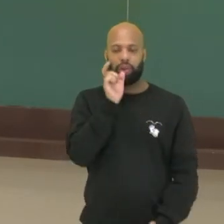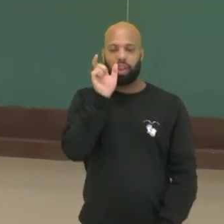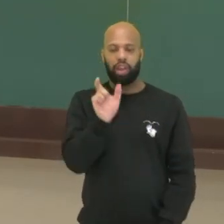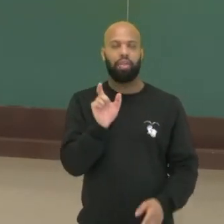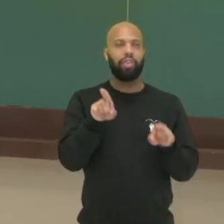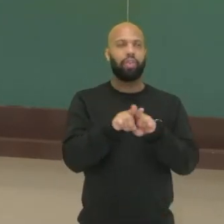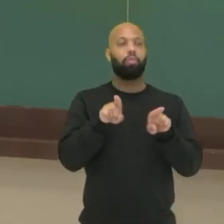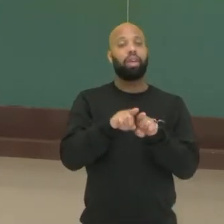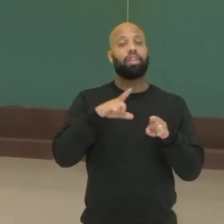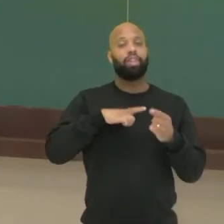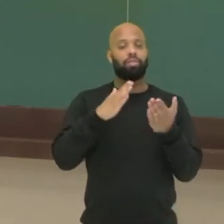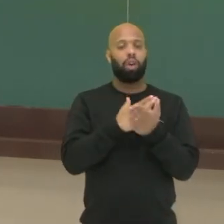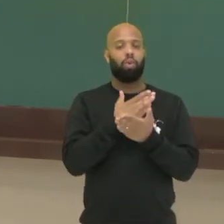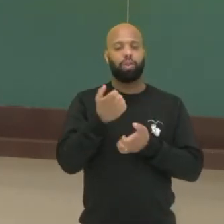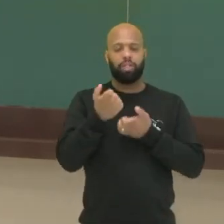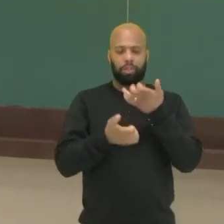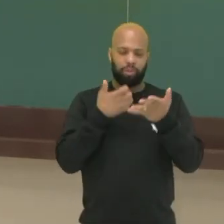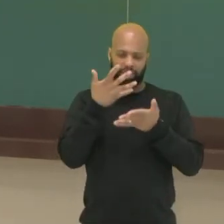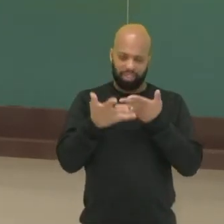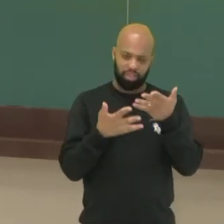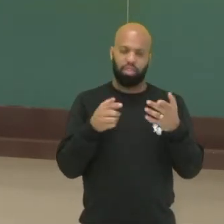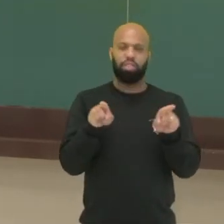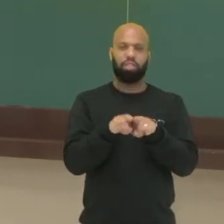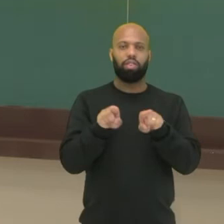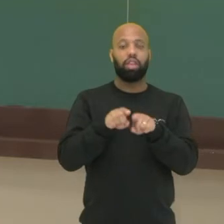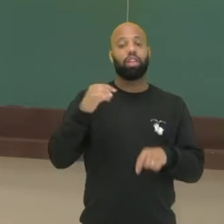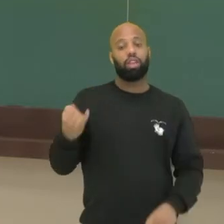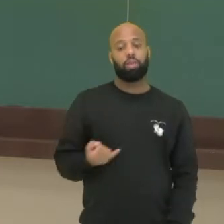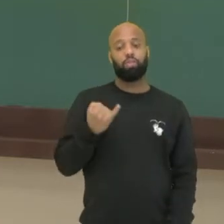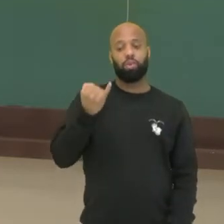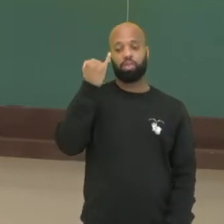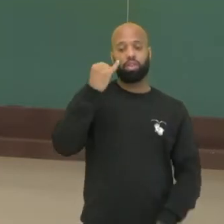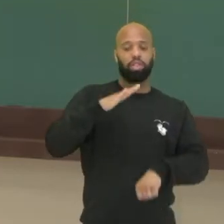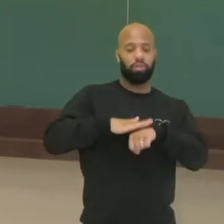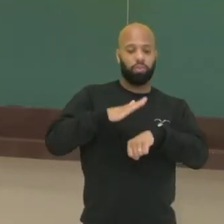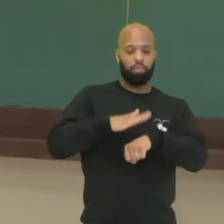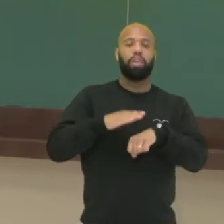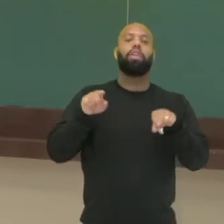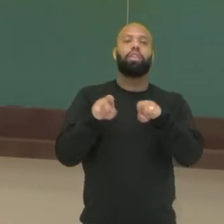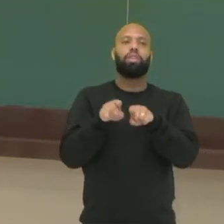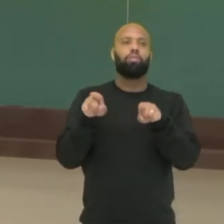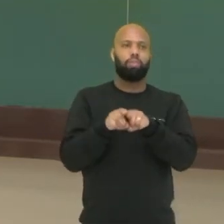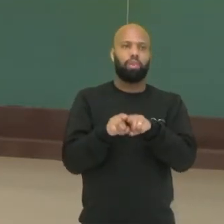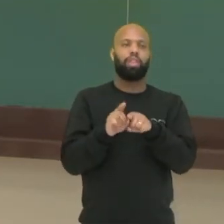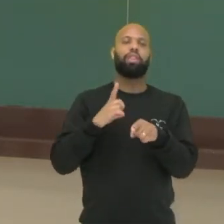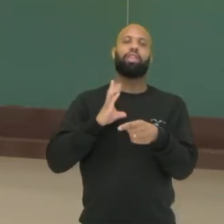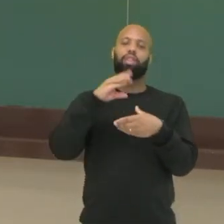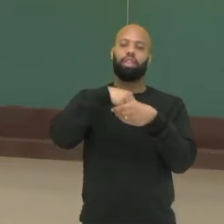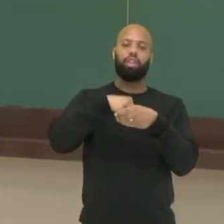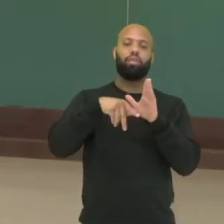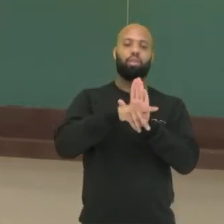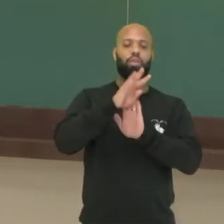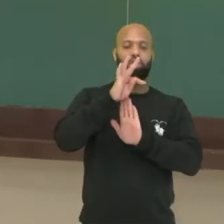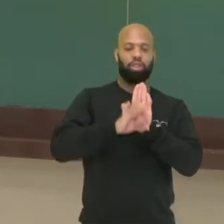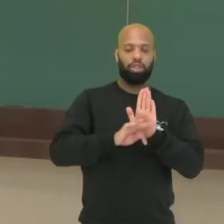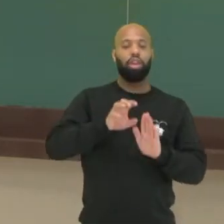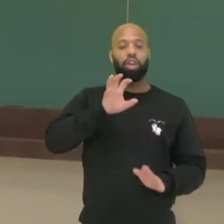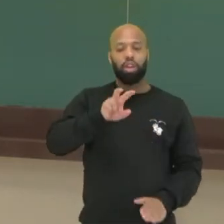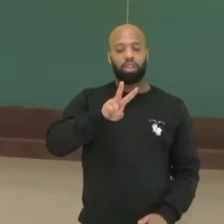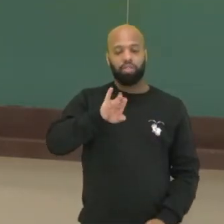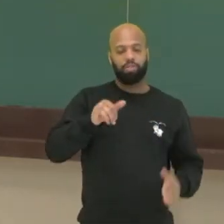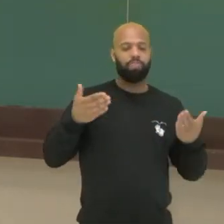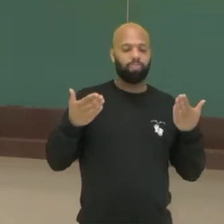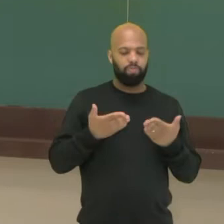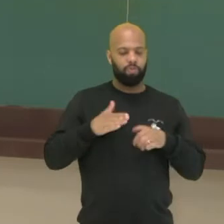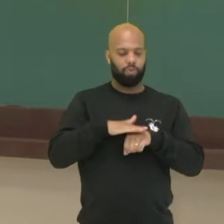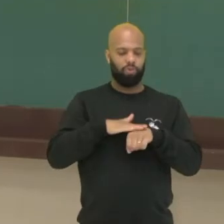algumas expressões que são importantes para aquele momento, para aquela parte no texto. É isso que nós vamos conversar aqui um